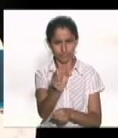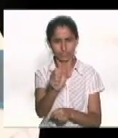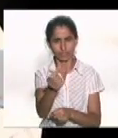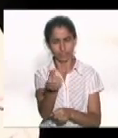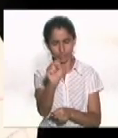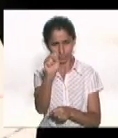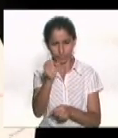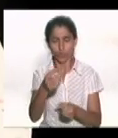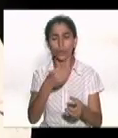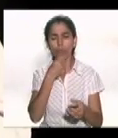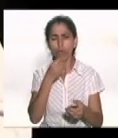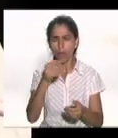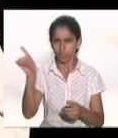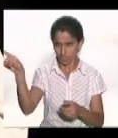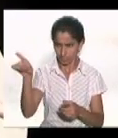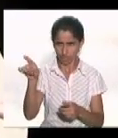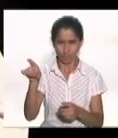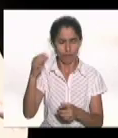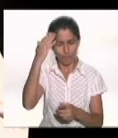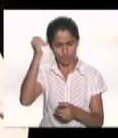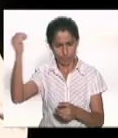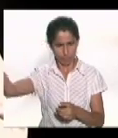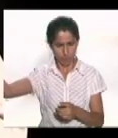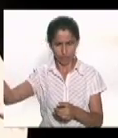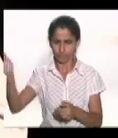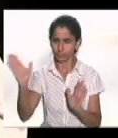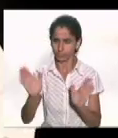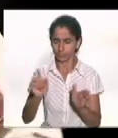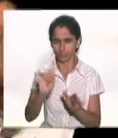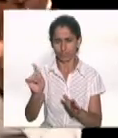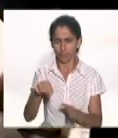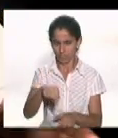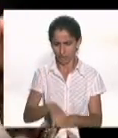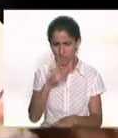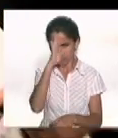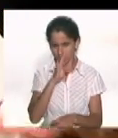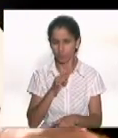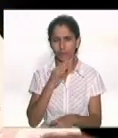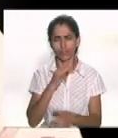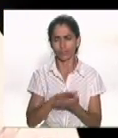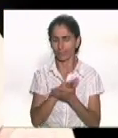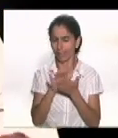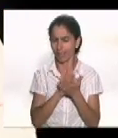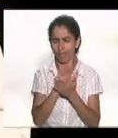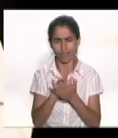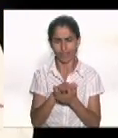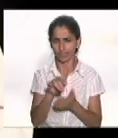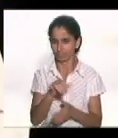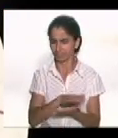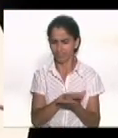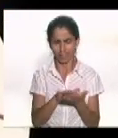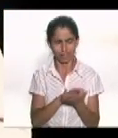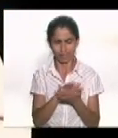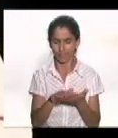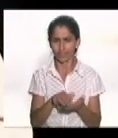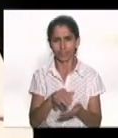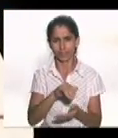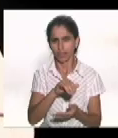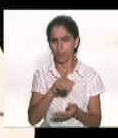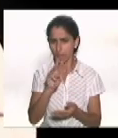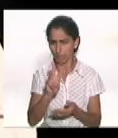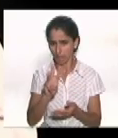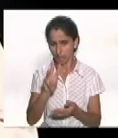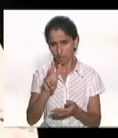1968. E o James Brown não era conhecido, não tinha conhecimento de James Brown aqui no... No Brasil. No Brasil não tinha James Brown.